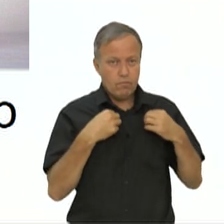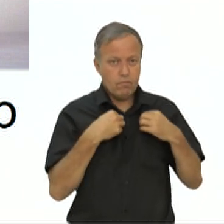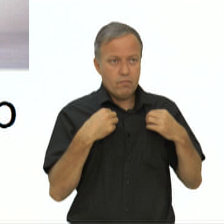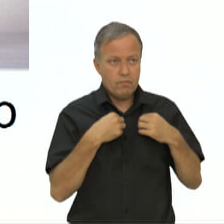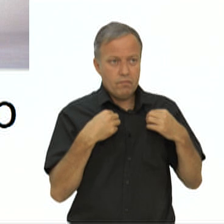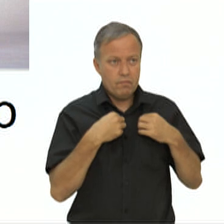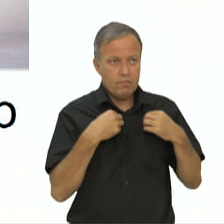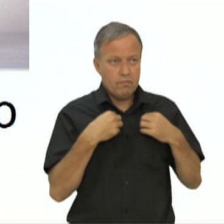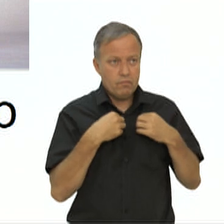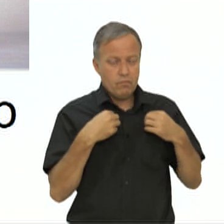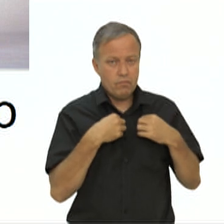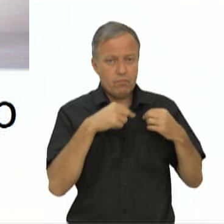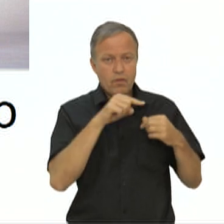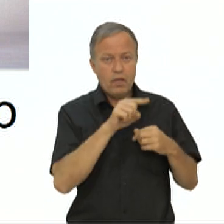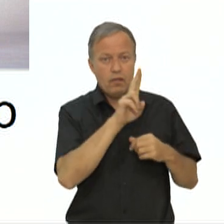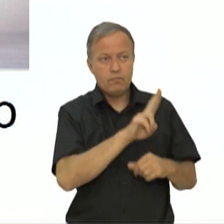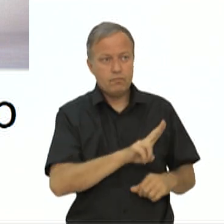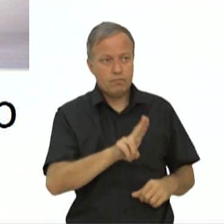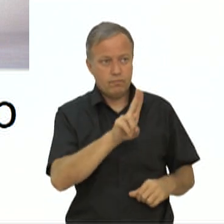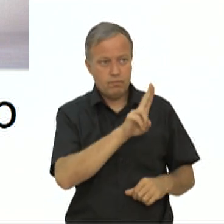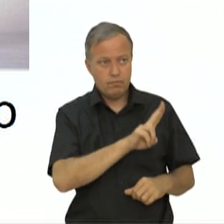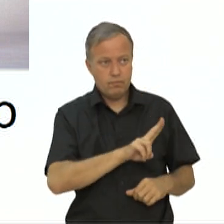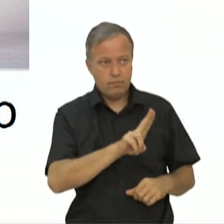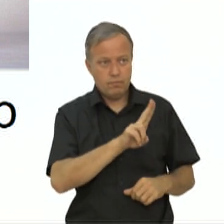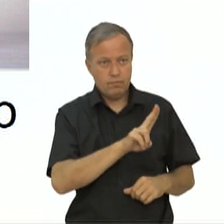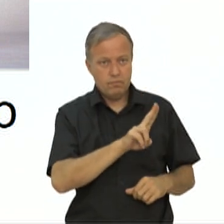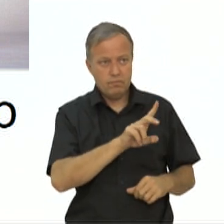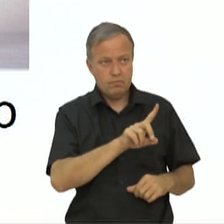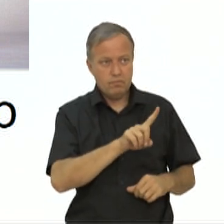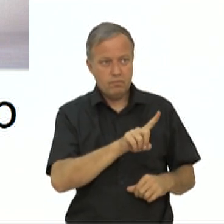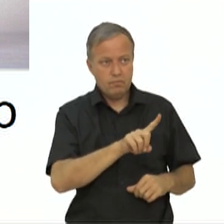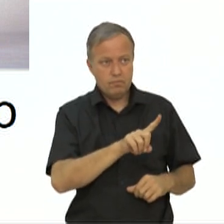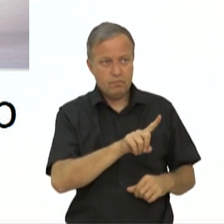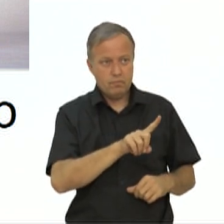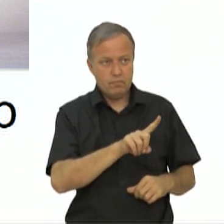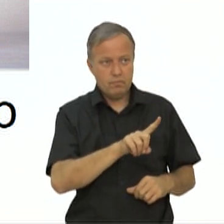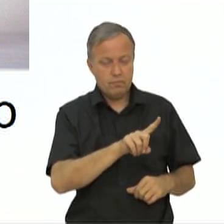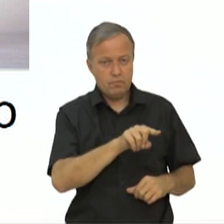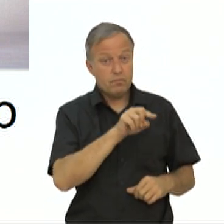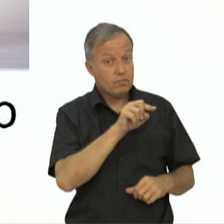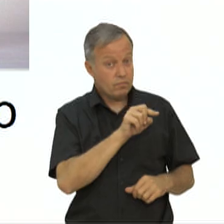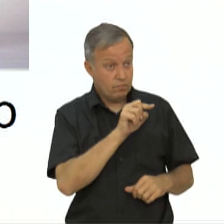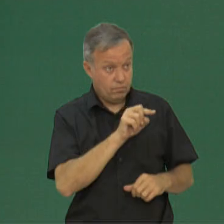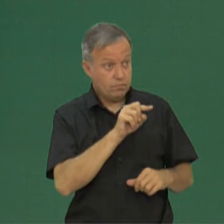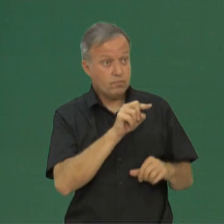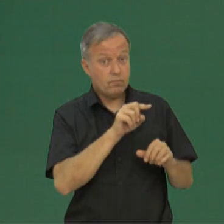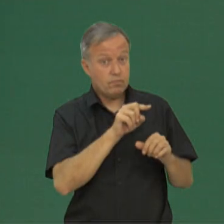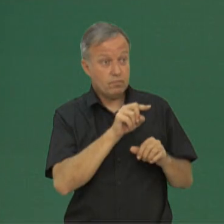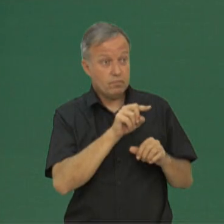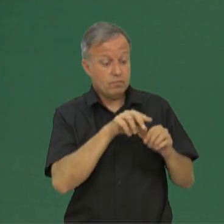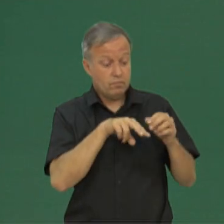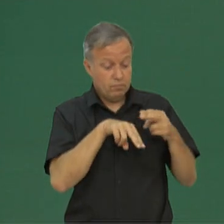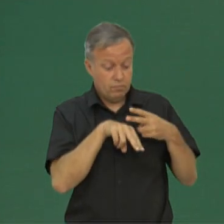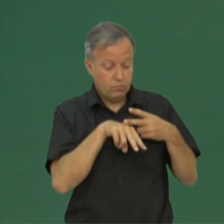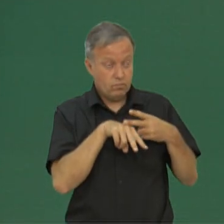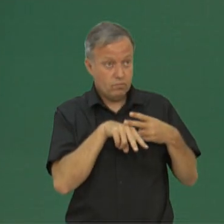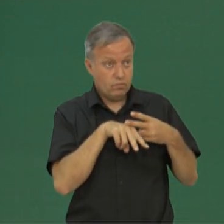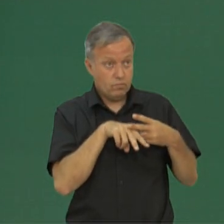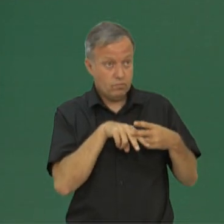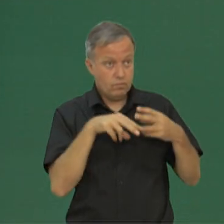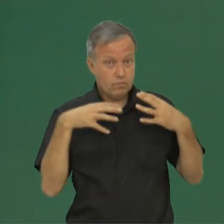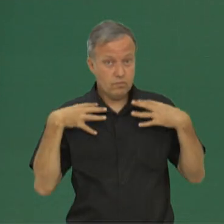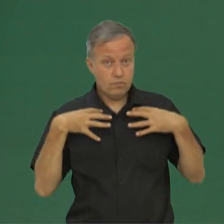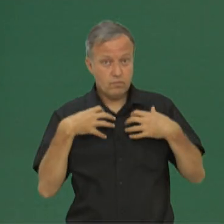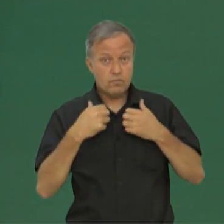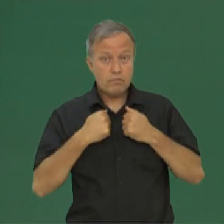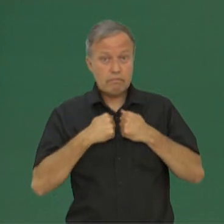romântico, né, em que a bailarina utilizava como figurino. Eu quero destacar para vocês que nesse período, então, o vestido era um corpete